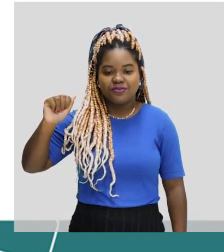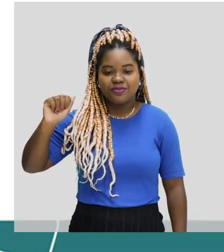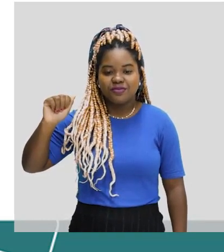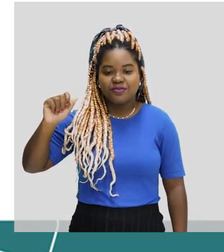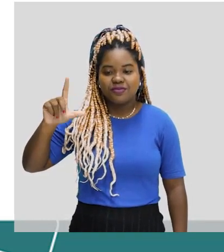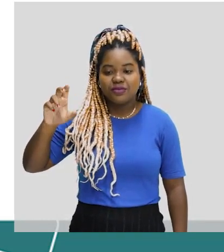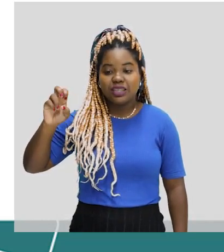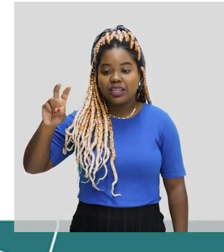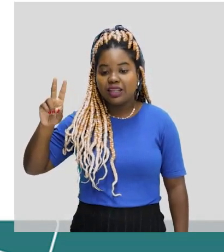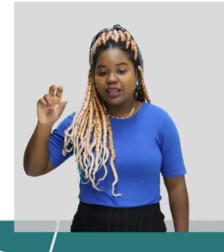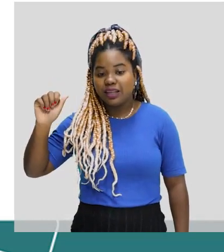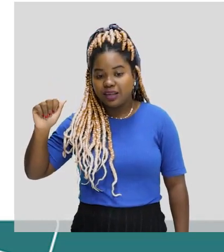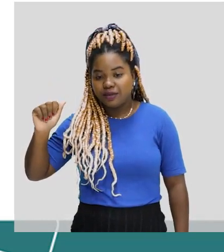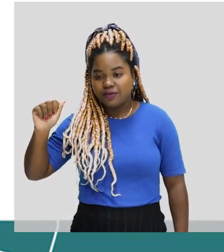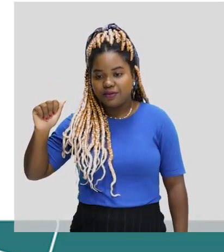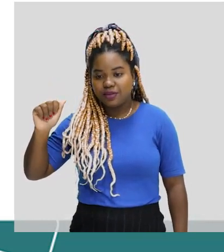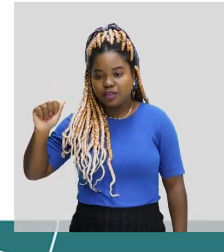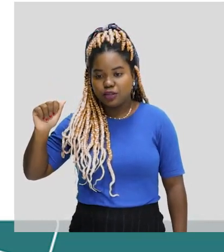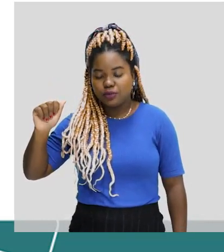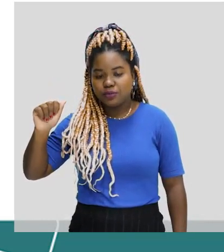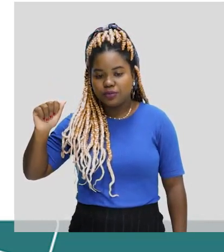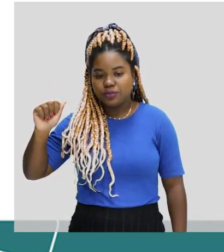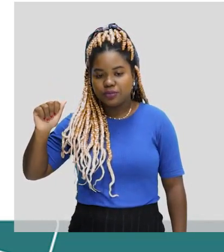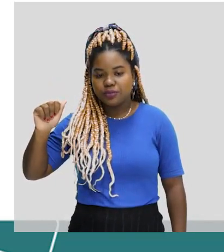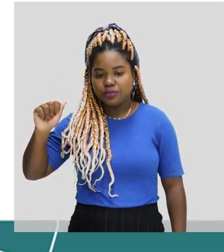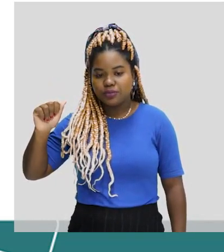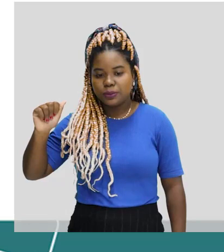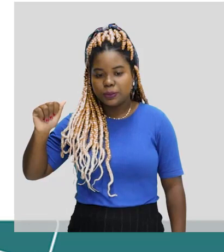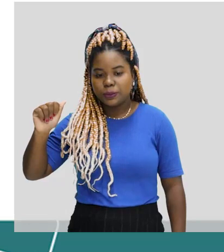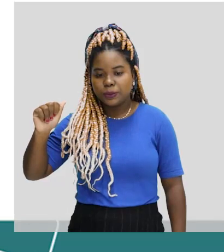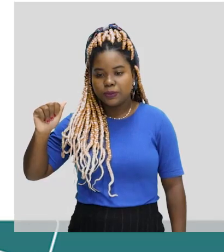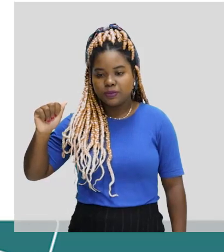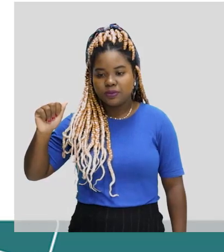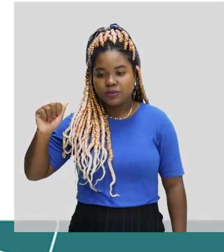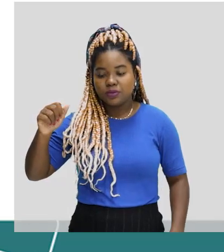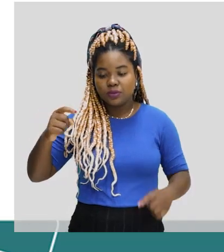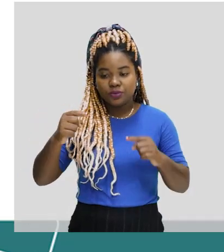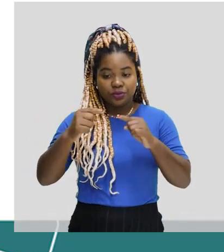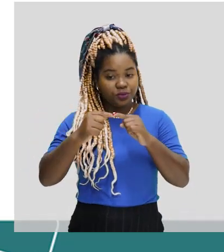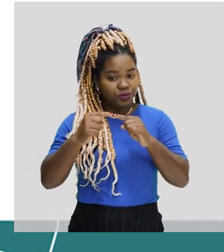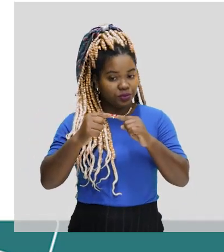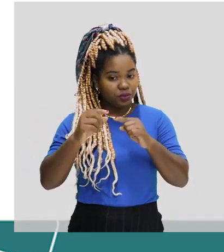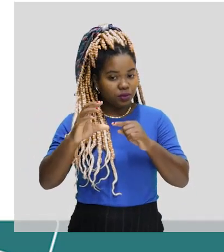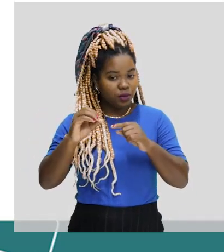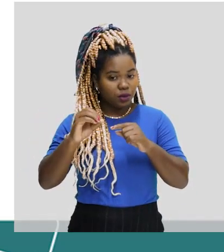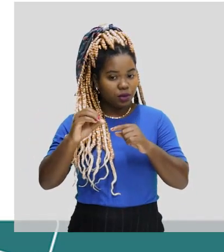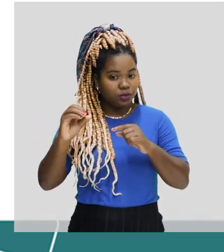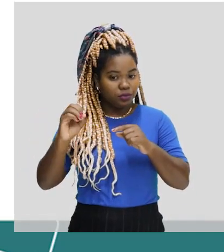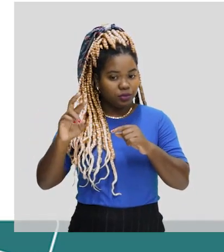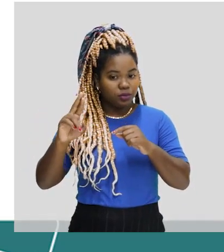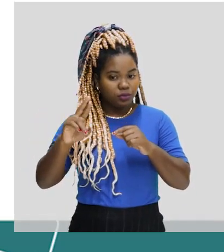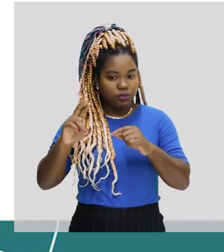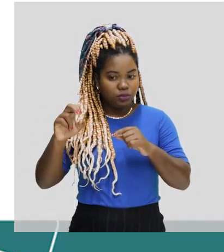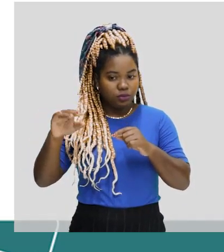interferências leva-nos. O verbo levar concorda com ocorrência e não com interferências. Interferência está